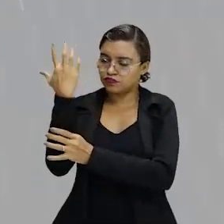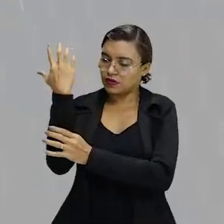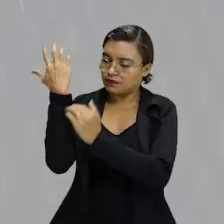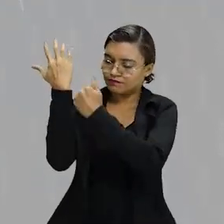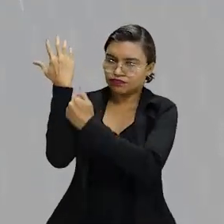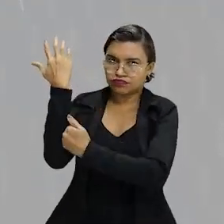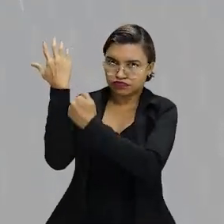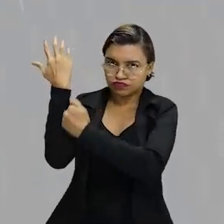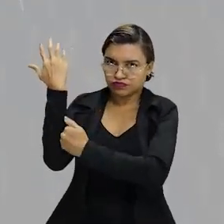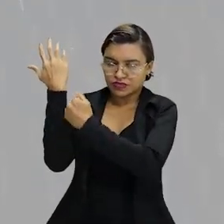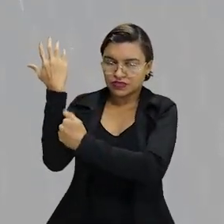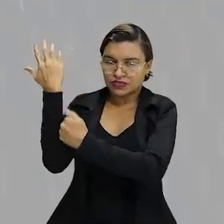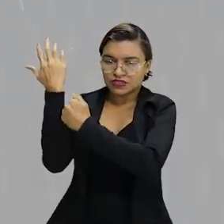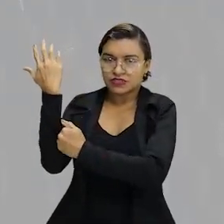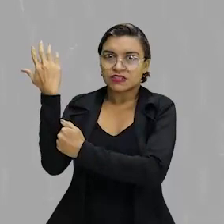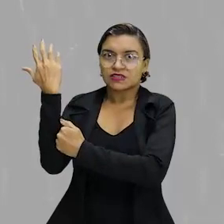planta,